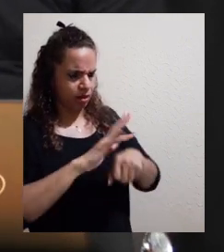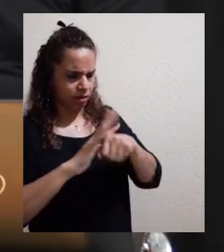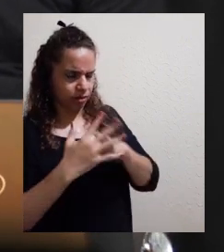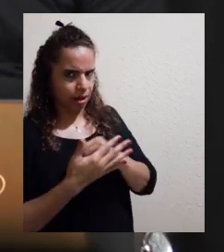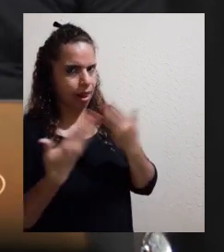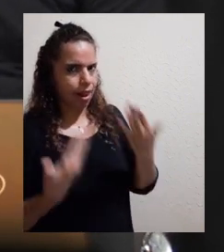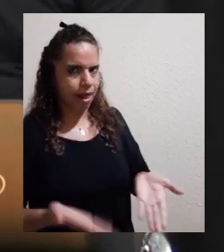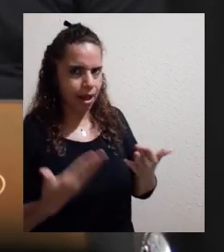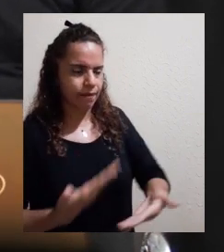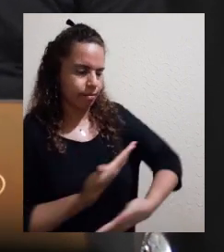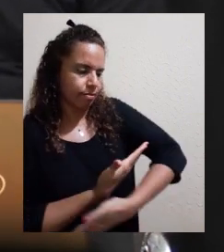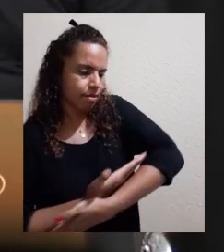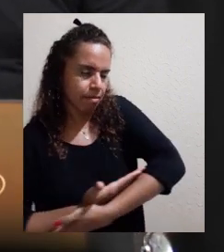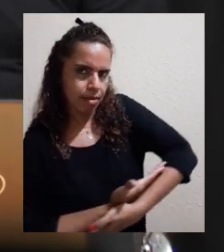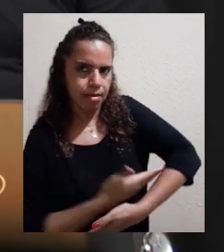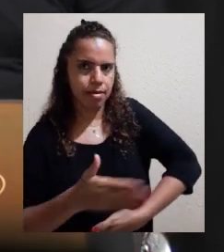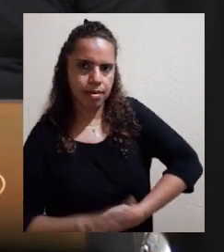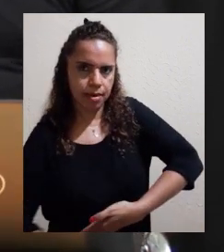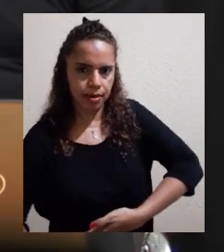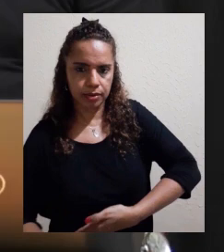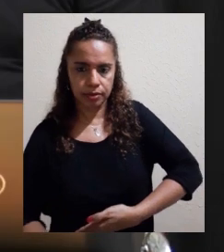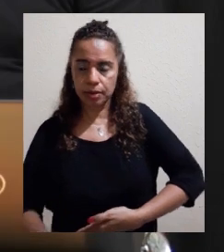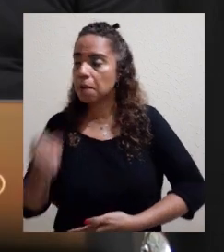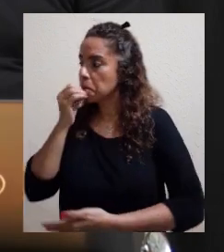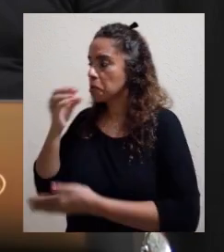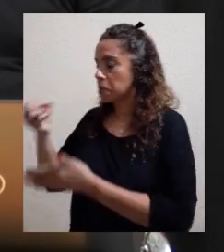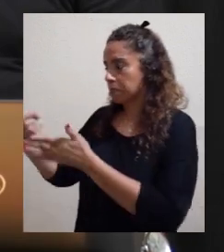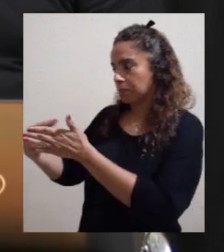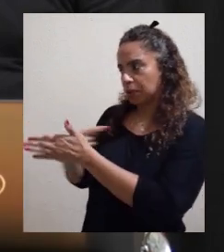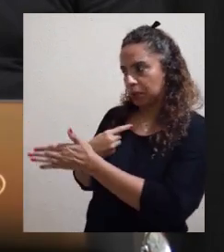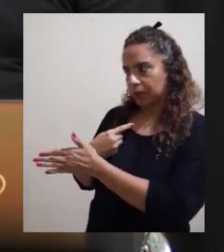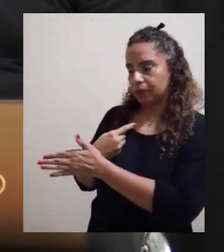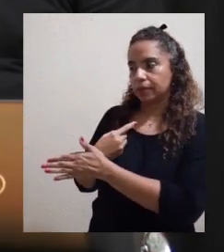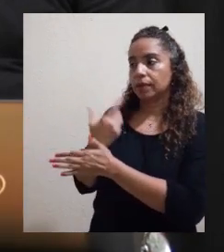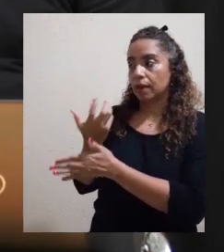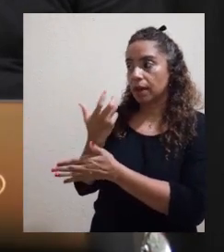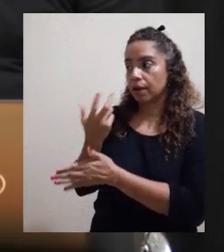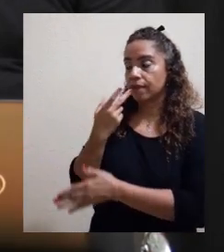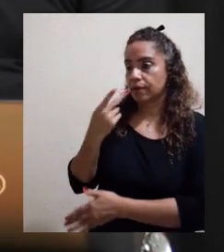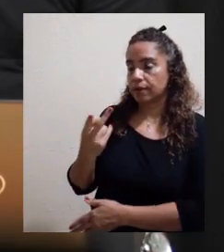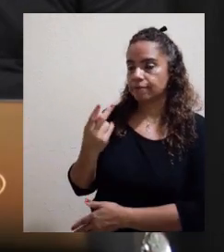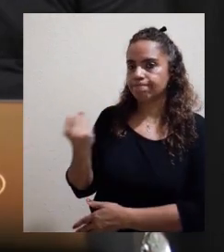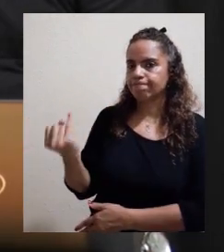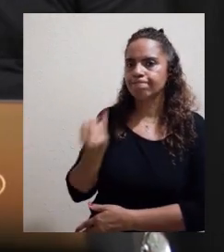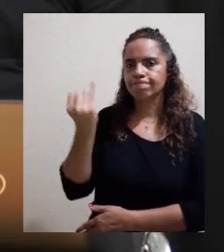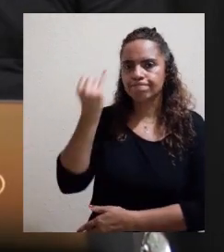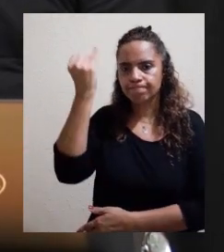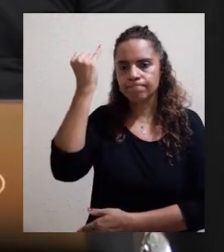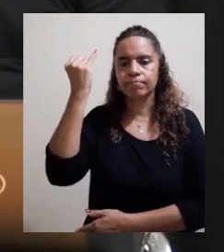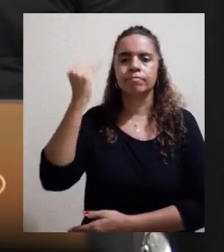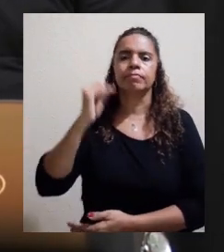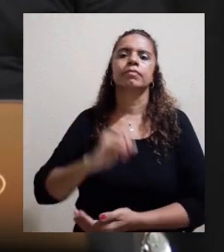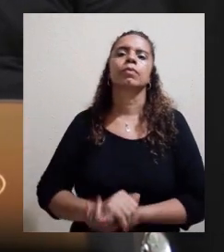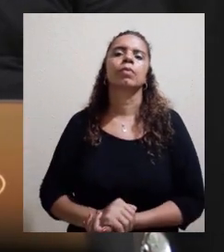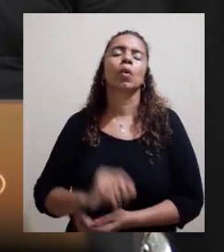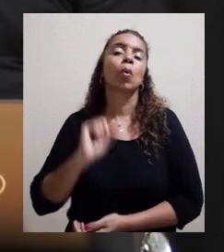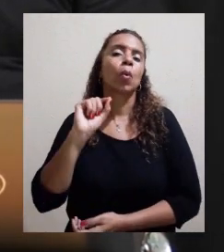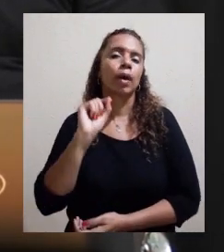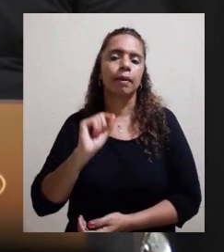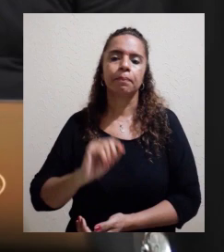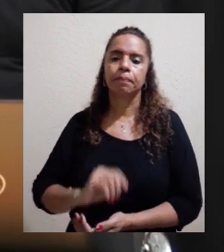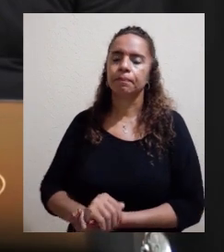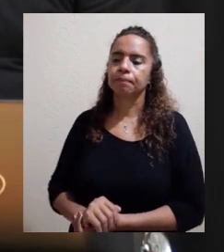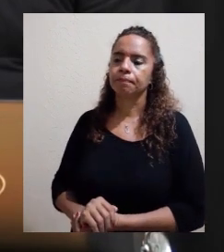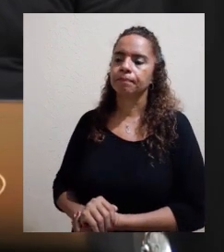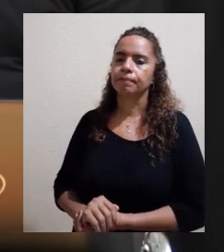bebês. Isso é curioso, né? E aí eu queria fazer, foi uma boa pergunta, eu queria fazer uma pontuação super importante, que eu considero super